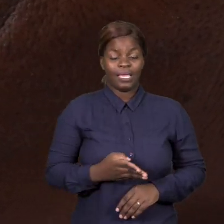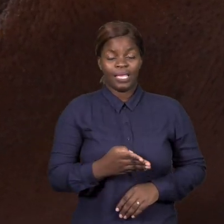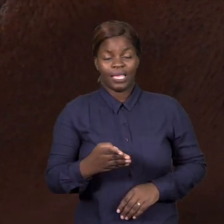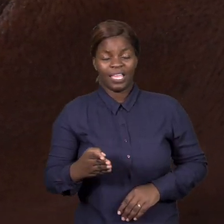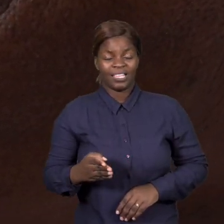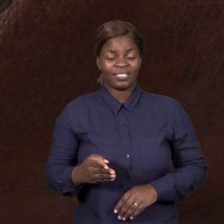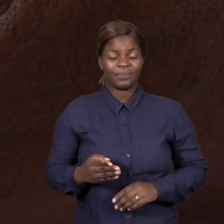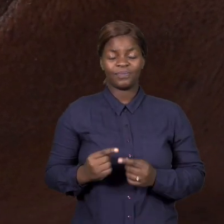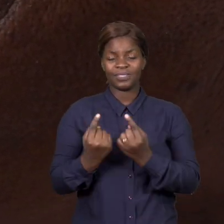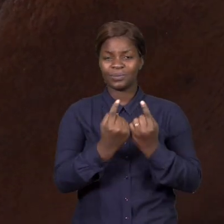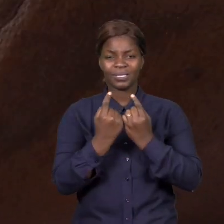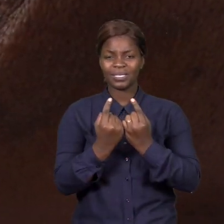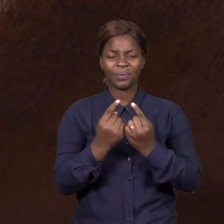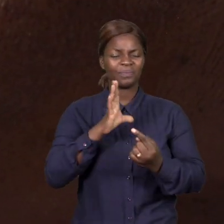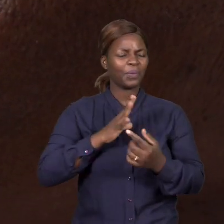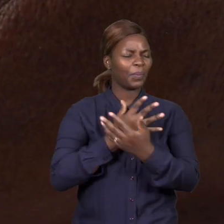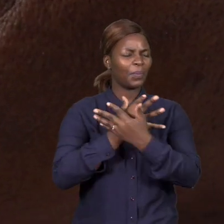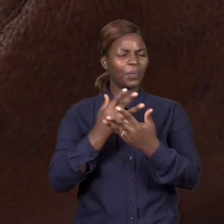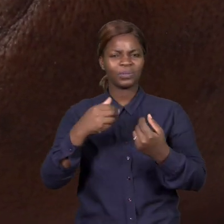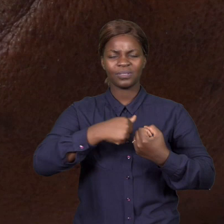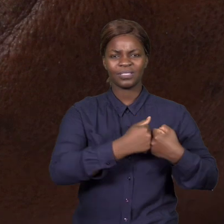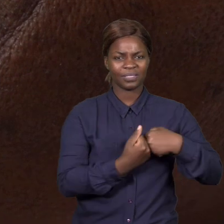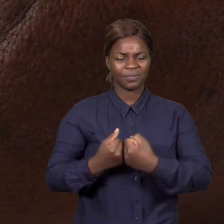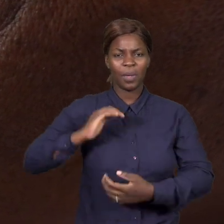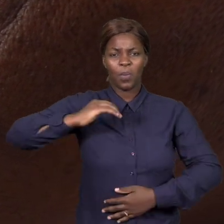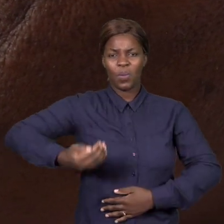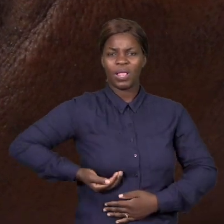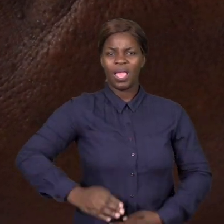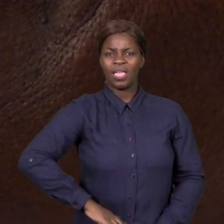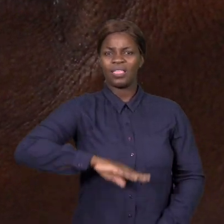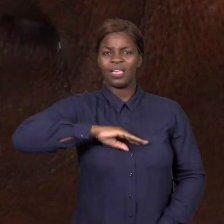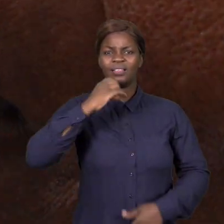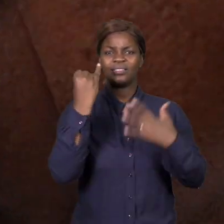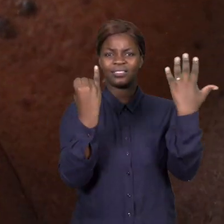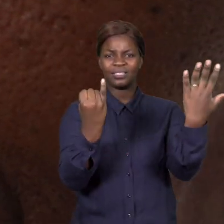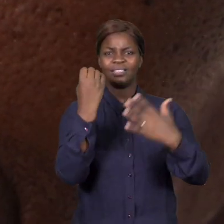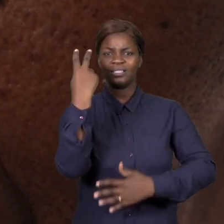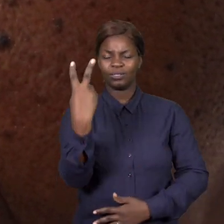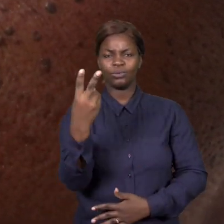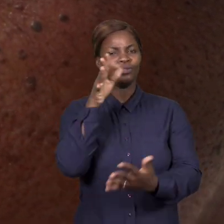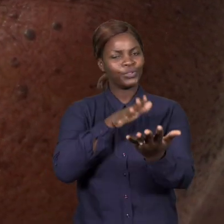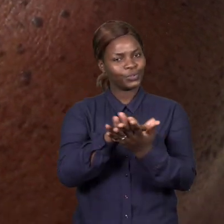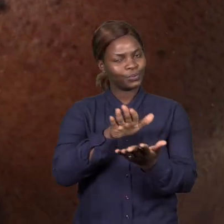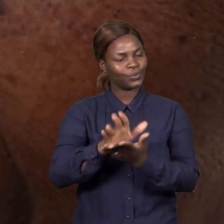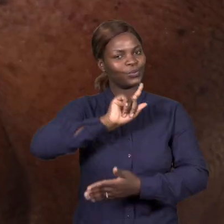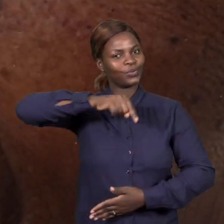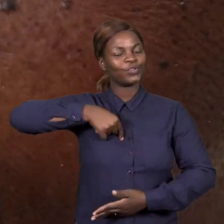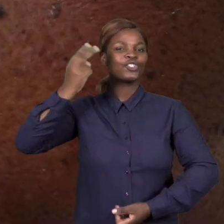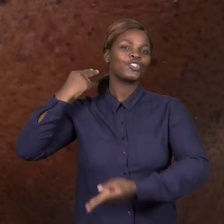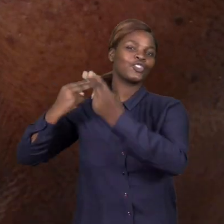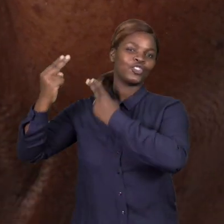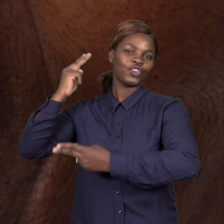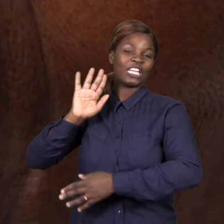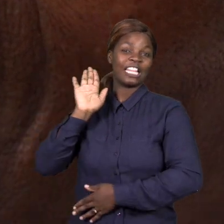jornada marcada por desafios e superações, Dona Narcisa Eulália, de 62 anos de idade, compartilhou a sua história de